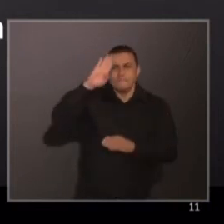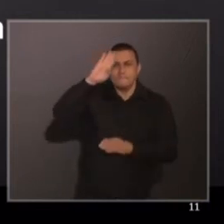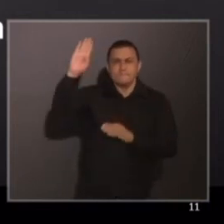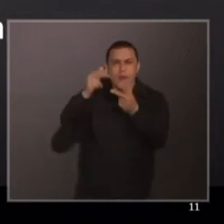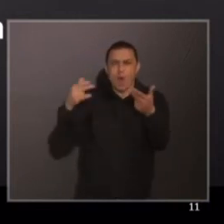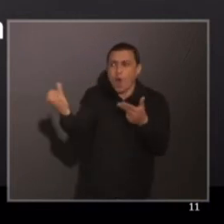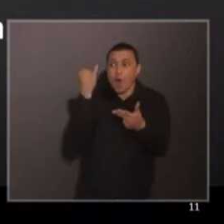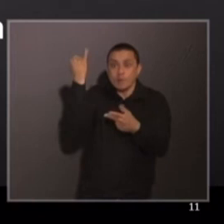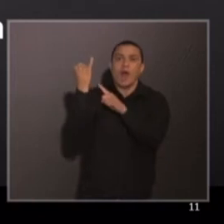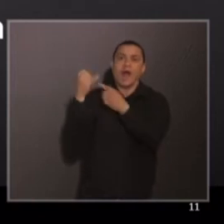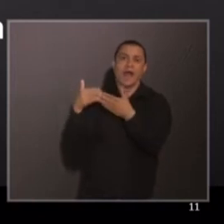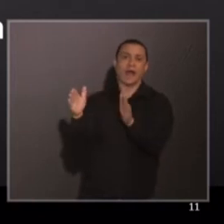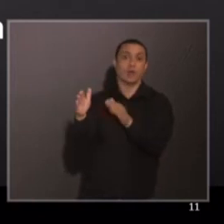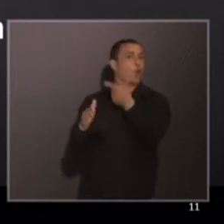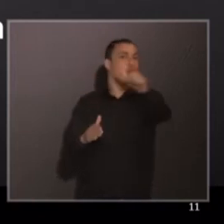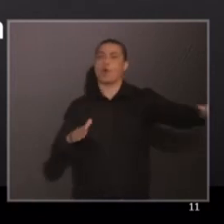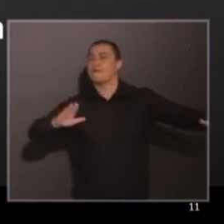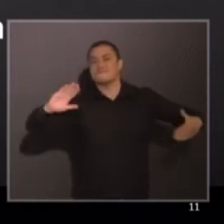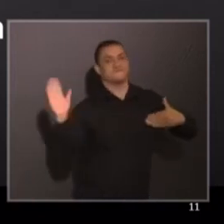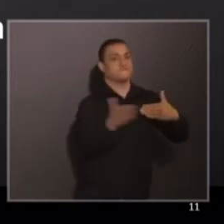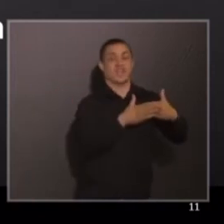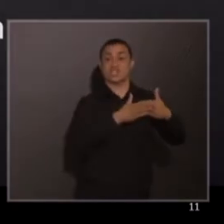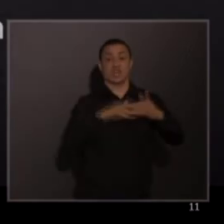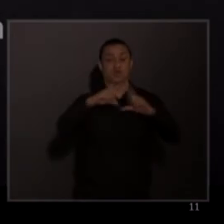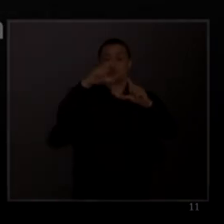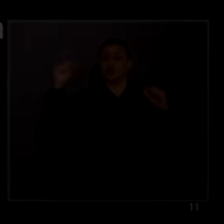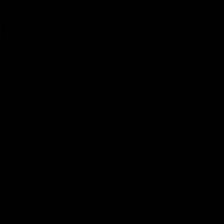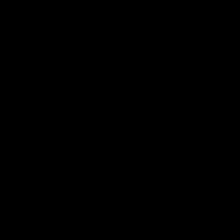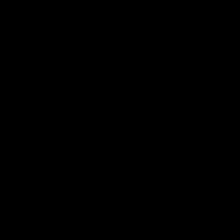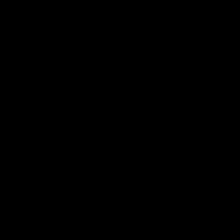de Dezembro e Primeiro dois e três de Janeiro